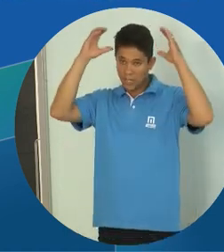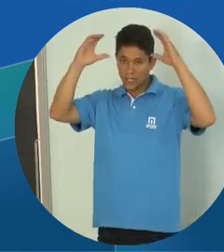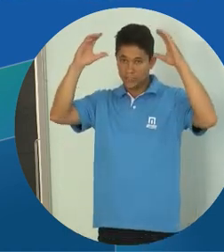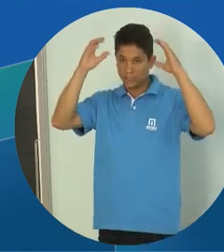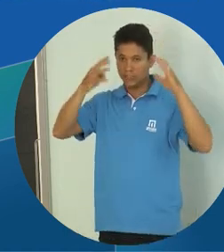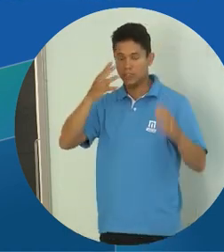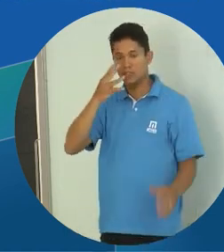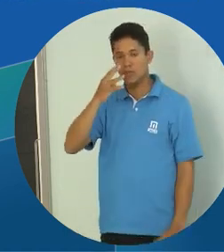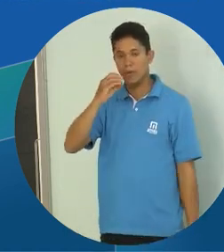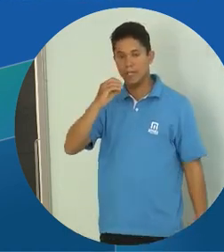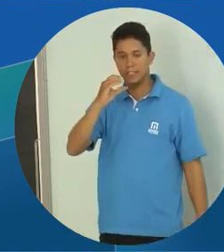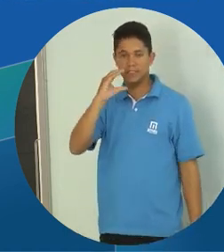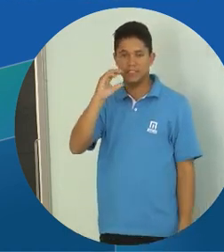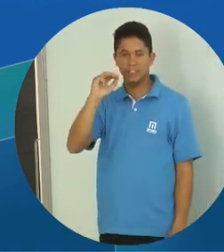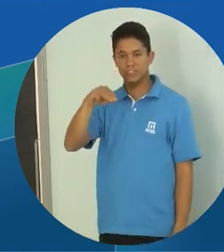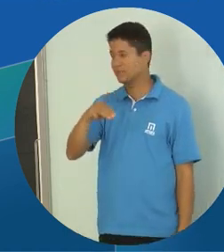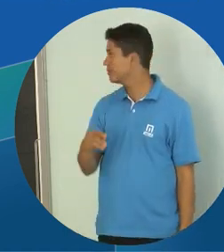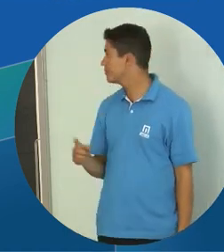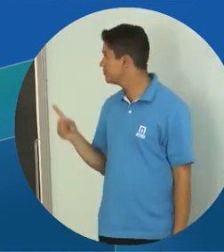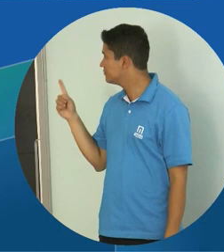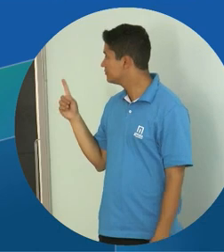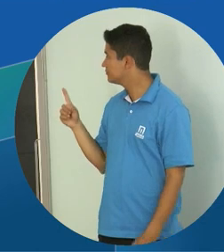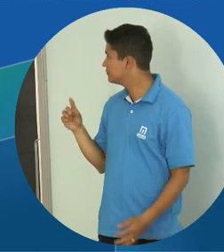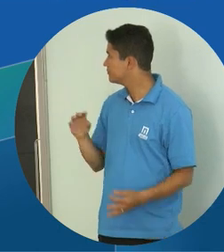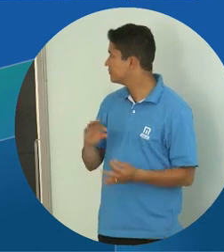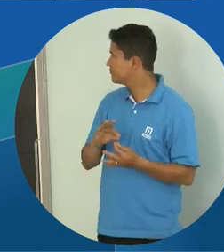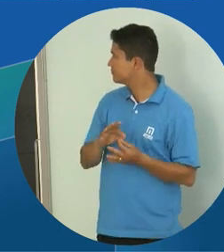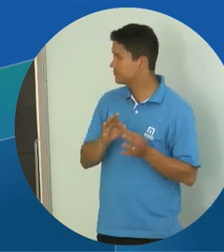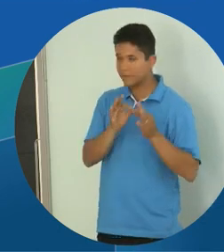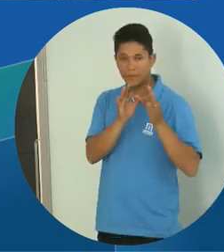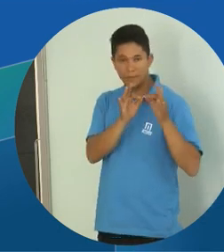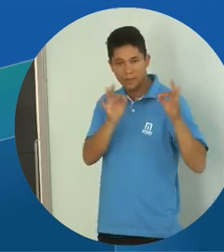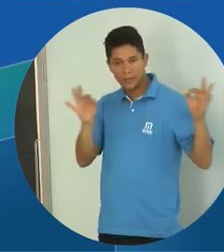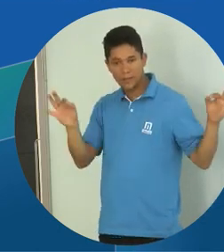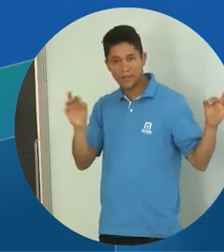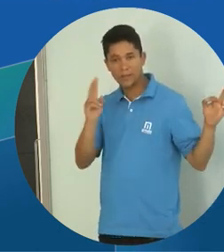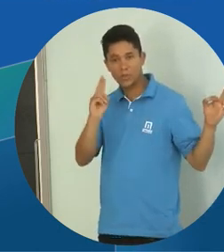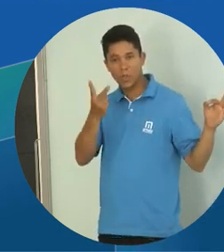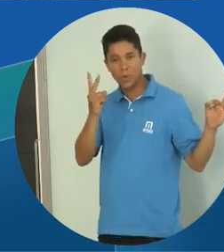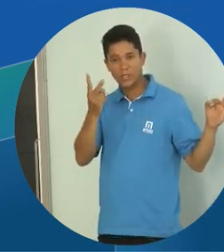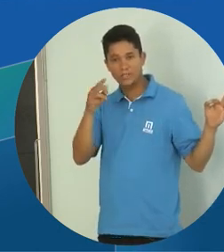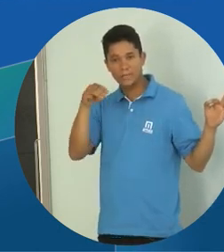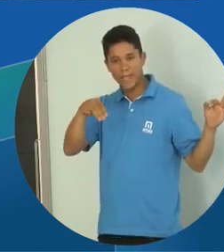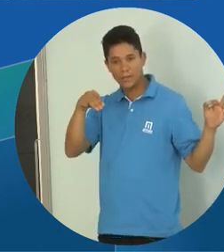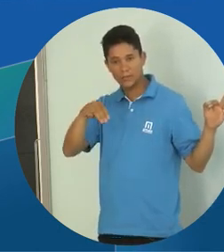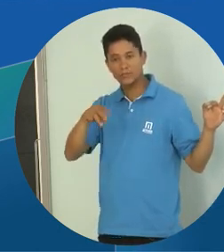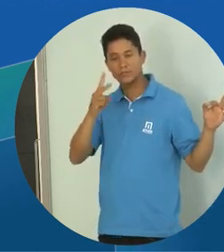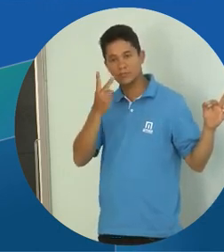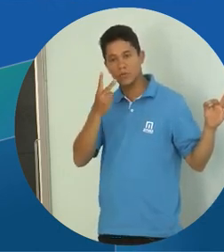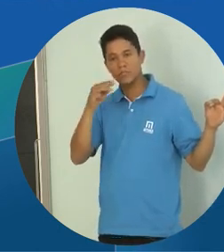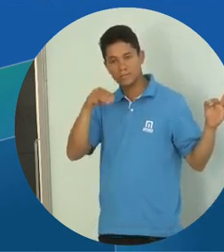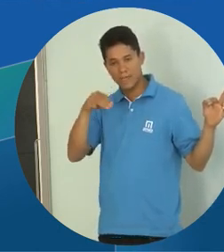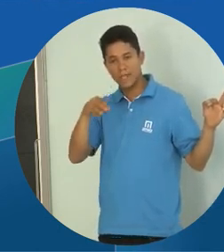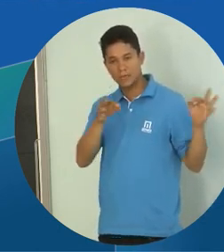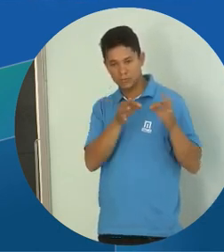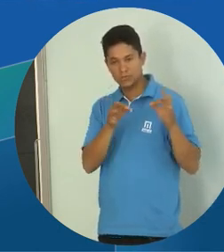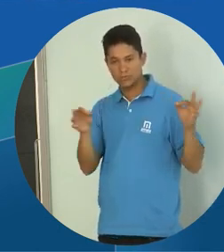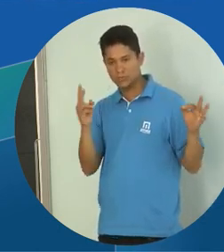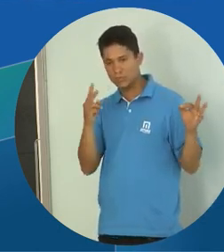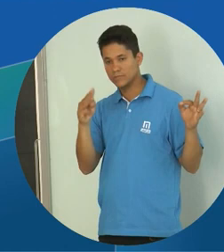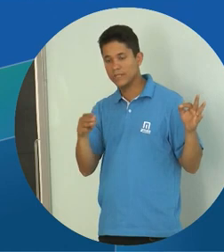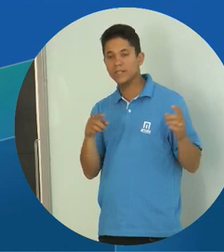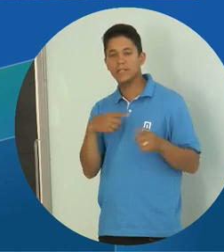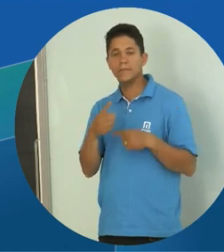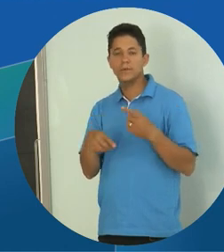metros de diâmetro, de raio que a gente conseguiu atingir. Então, a gente conseguiu fazer uma figura 3D